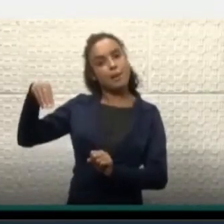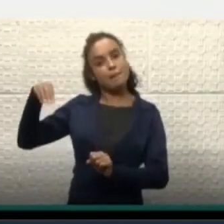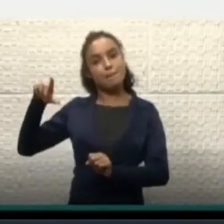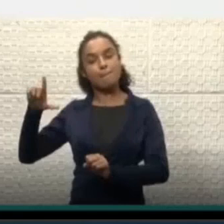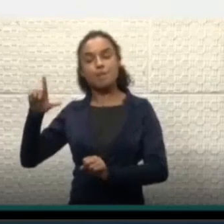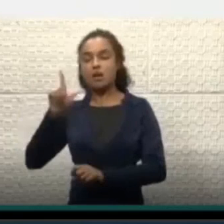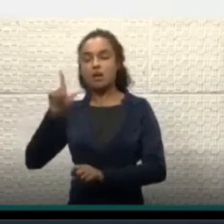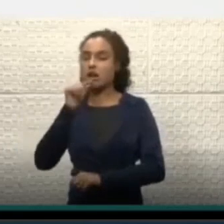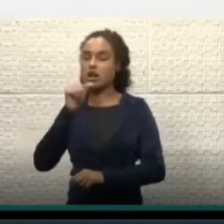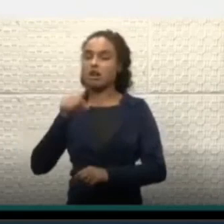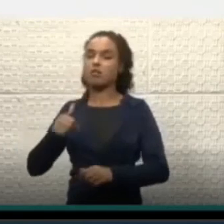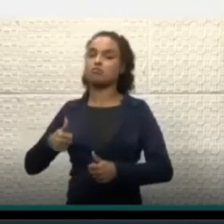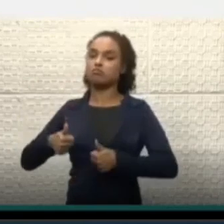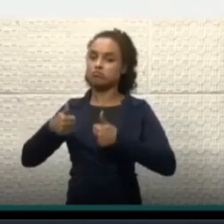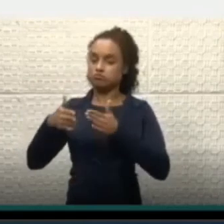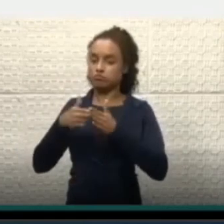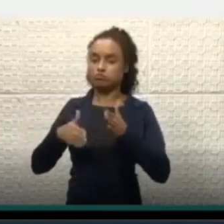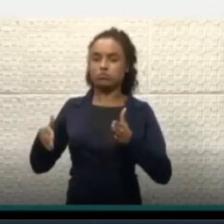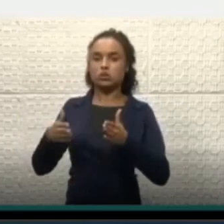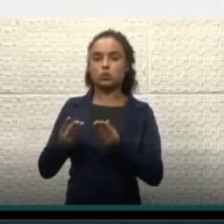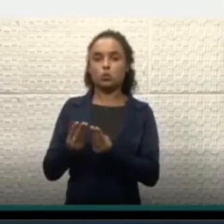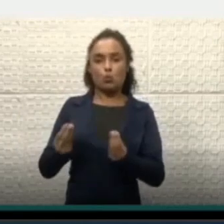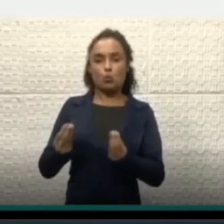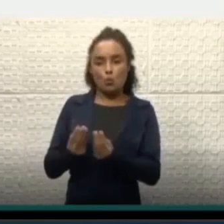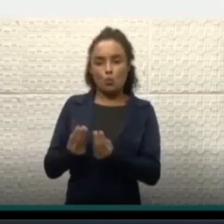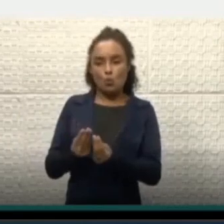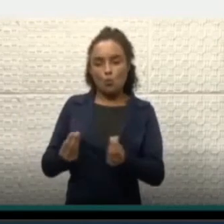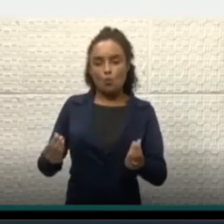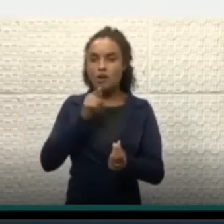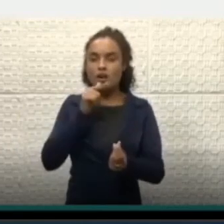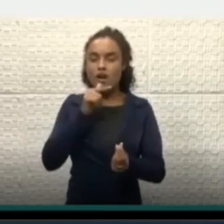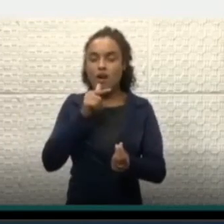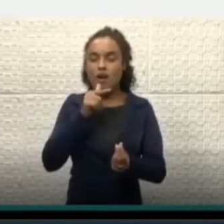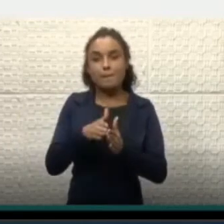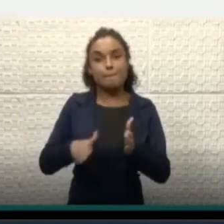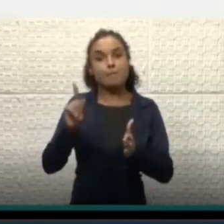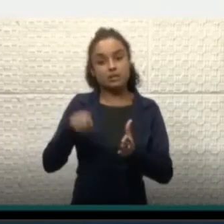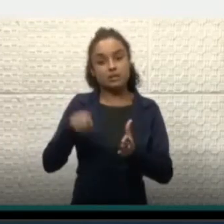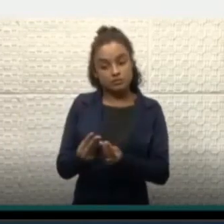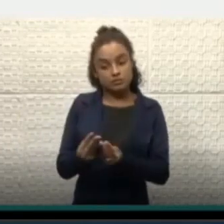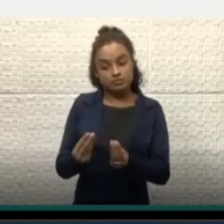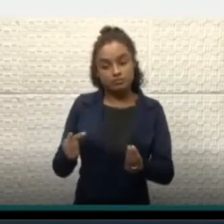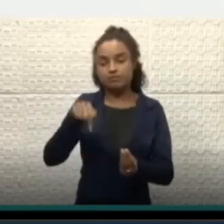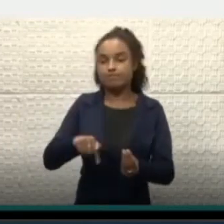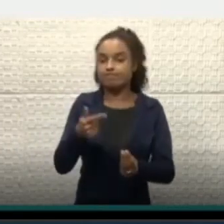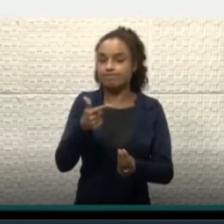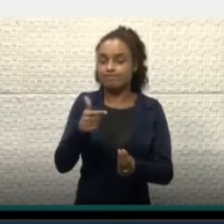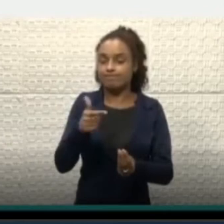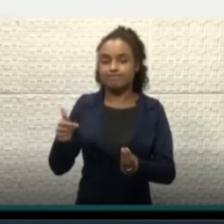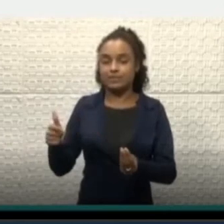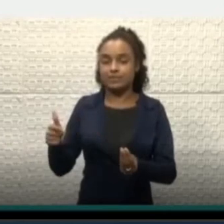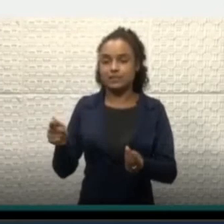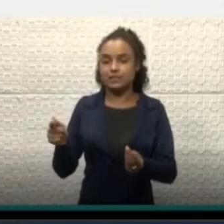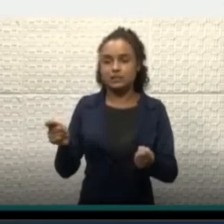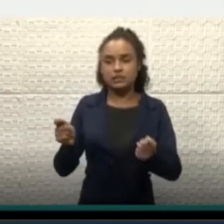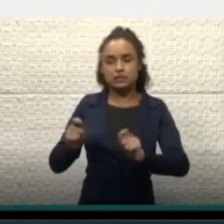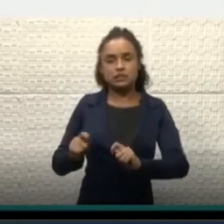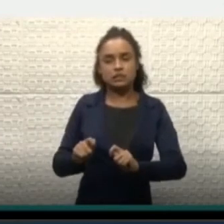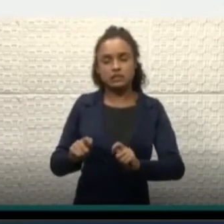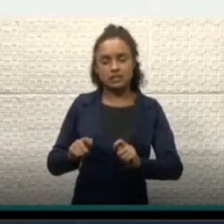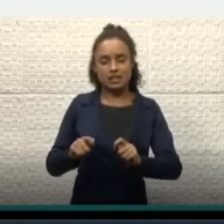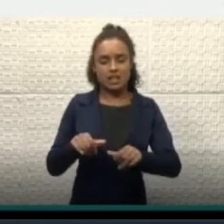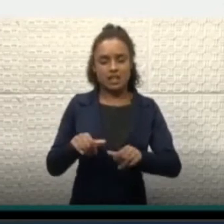de água, que é o suficiente para fazer essa diluição. Lembra que aqui o importante para a gente é diluir bem, para que não haja a